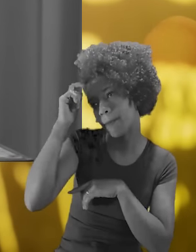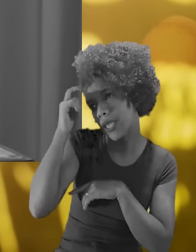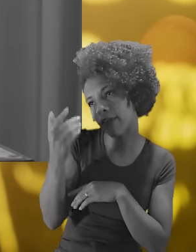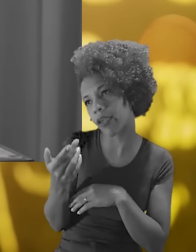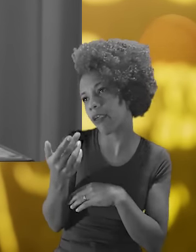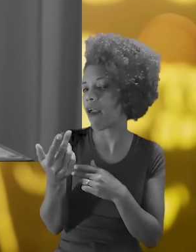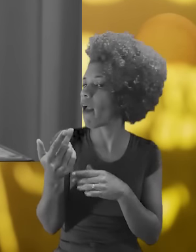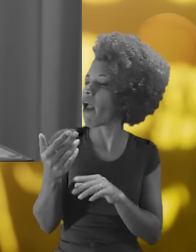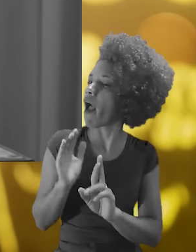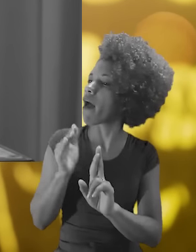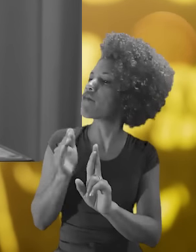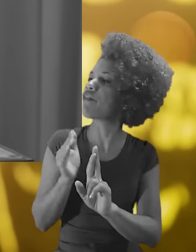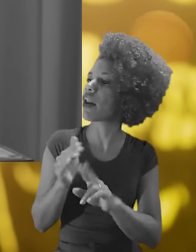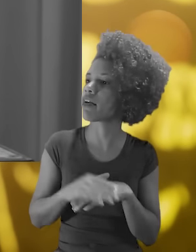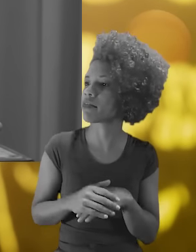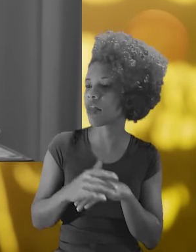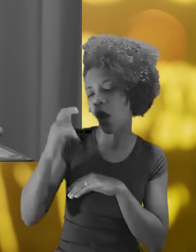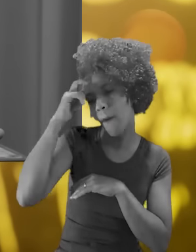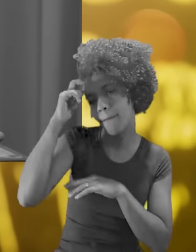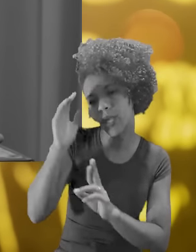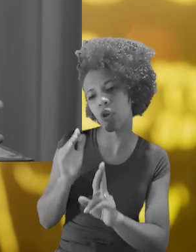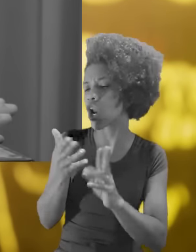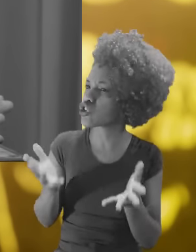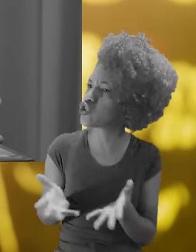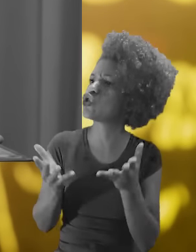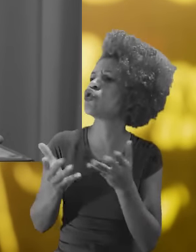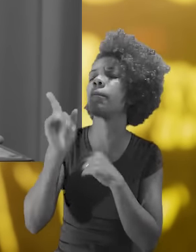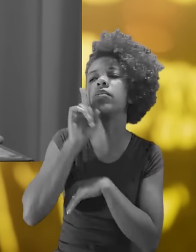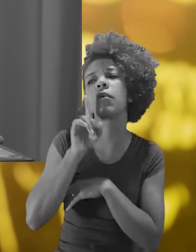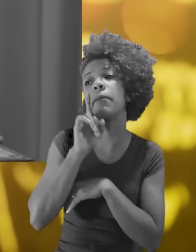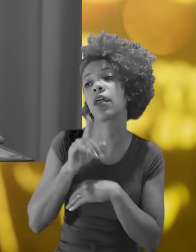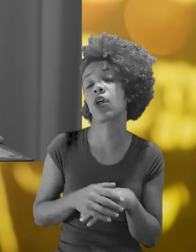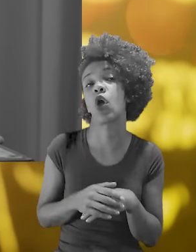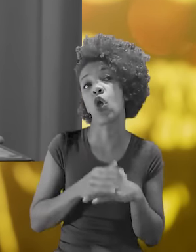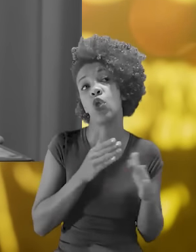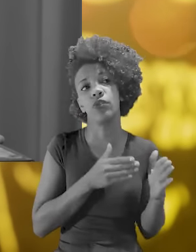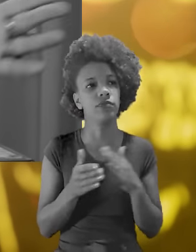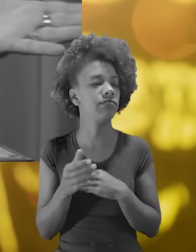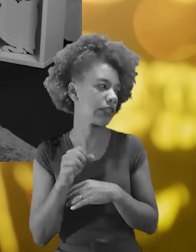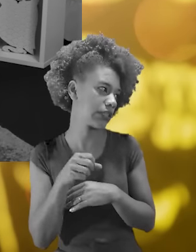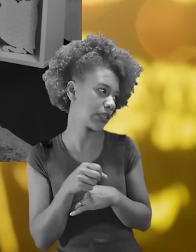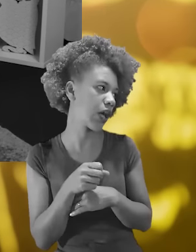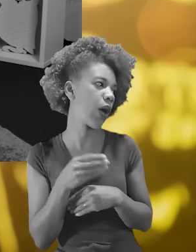era exatamente esse símbolo, cara. O Mickey era o símbolo de otimismo americano. Tanto que durante...